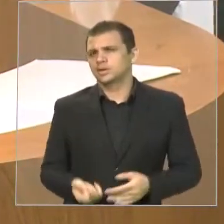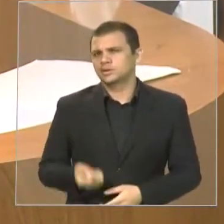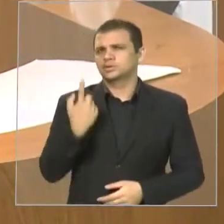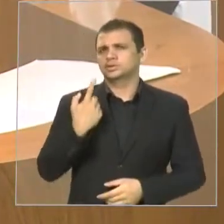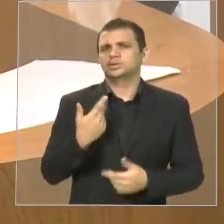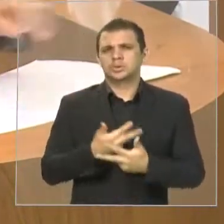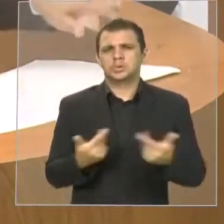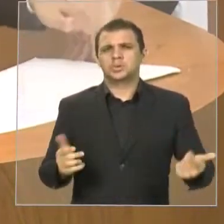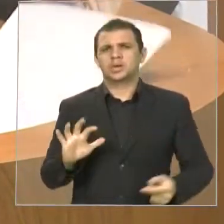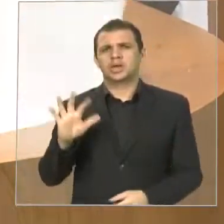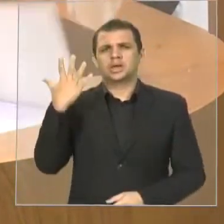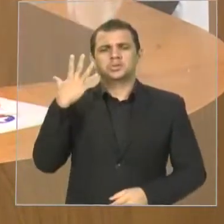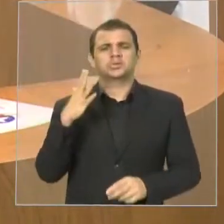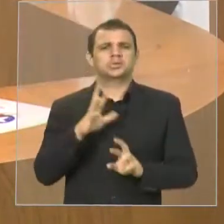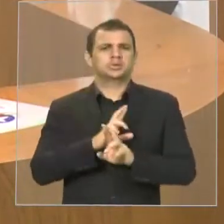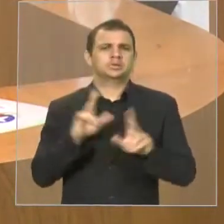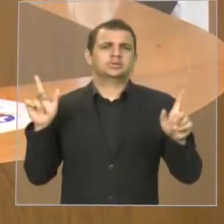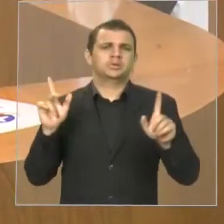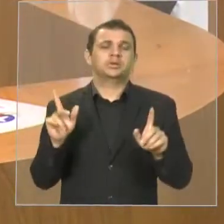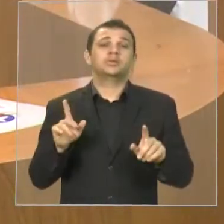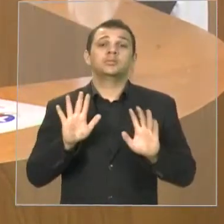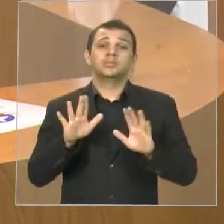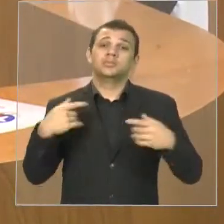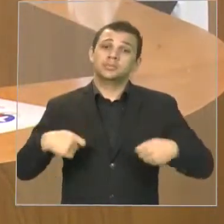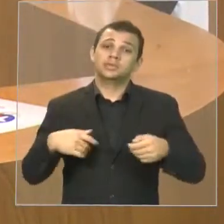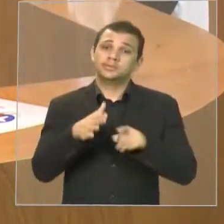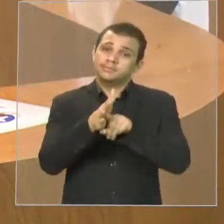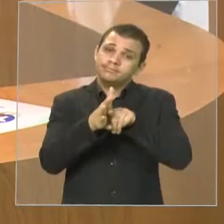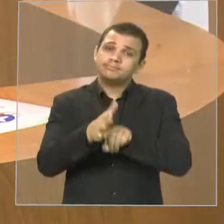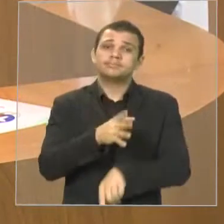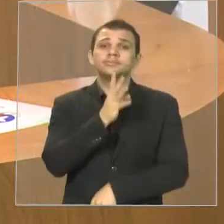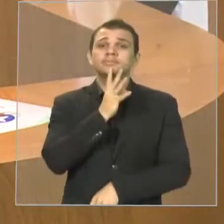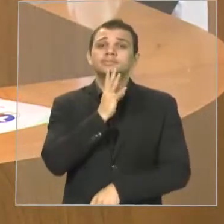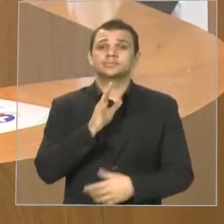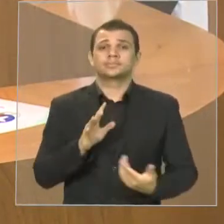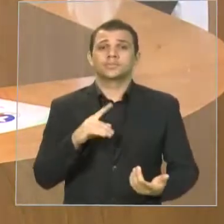acontecendo. E nós solicitamos, e a mesa rejeitou,